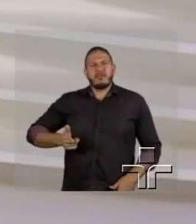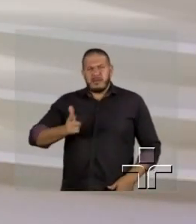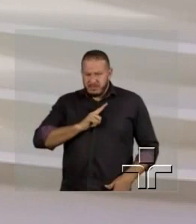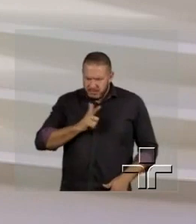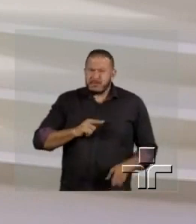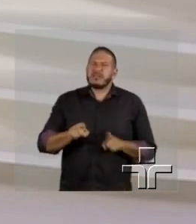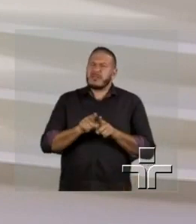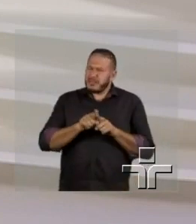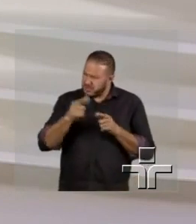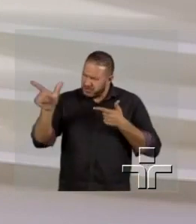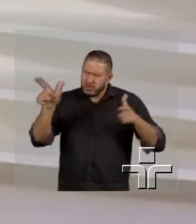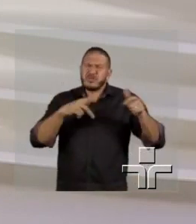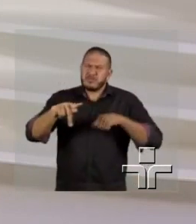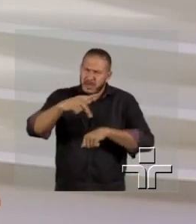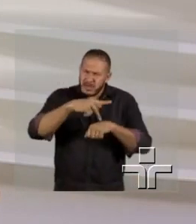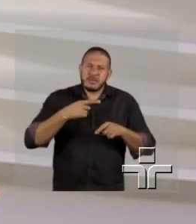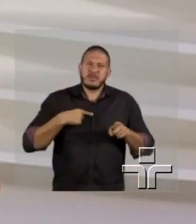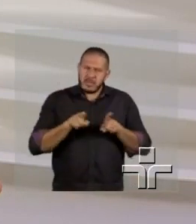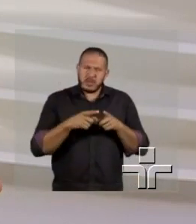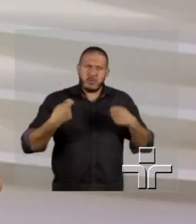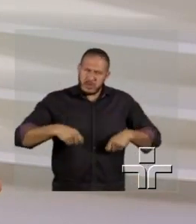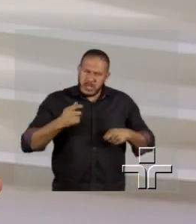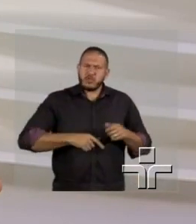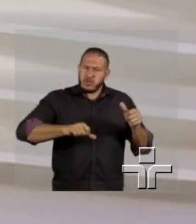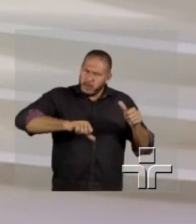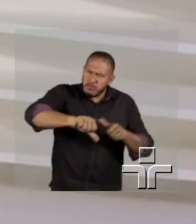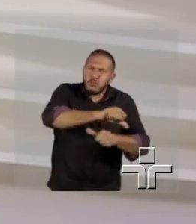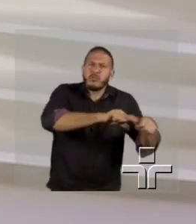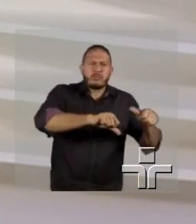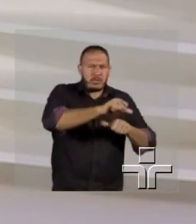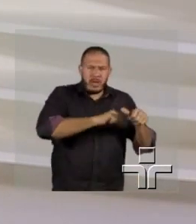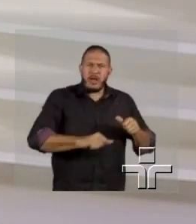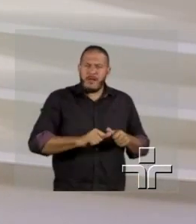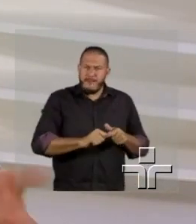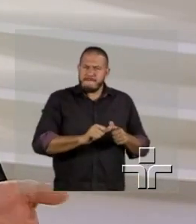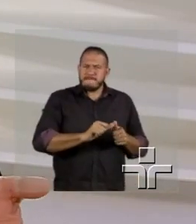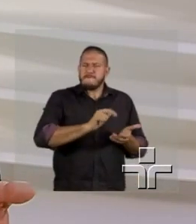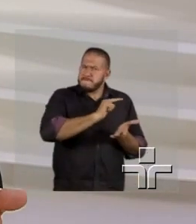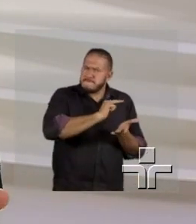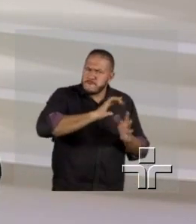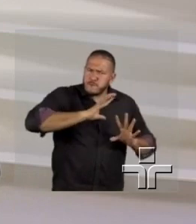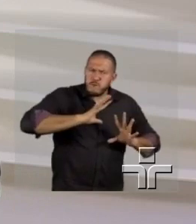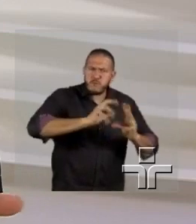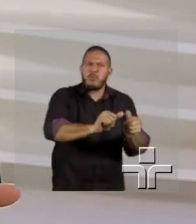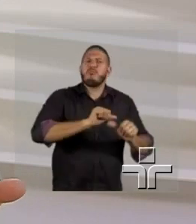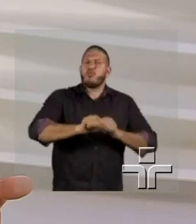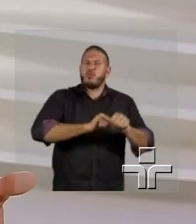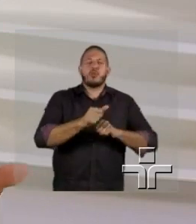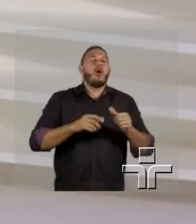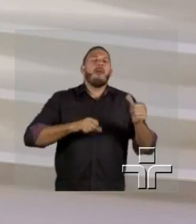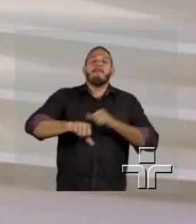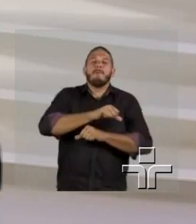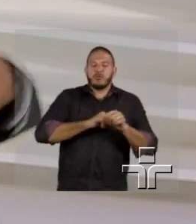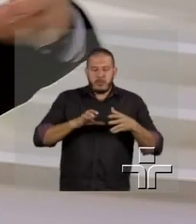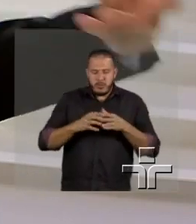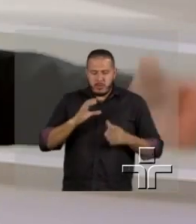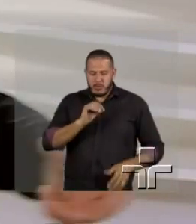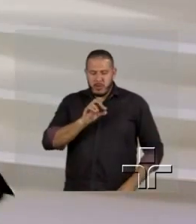Mas isso é meio o fim do filme. Quando a gente vê como segurança pública, os grandes erros começam na